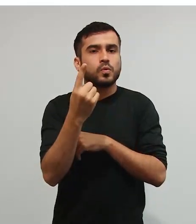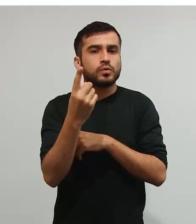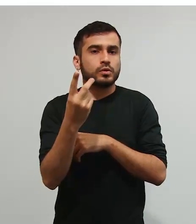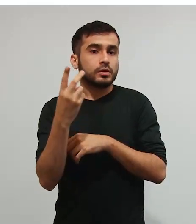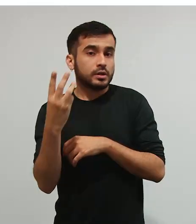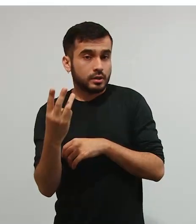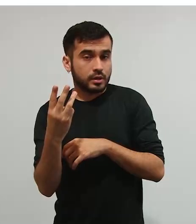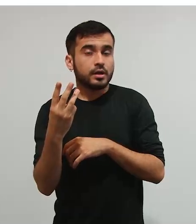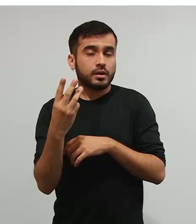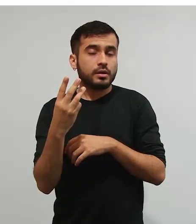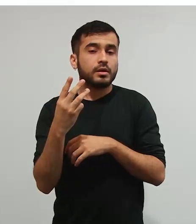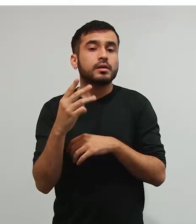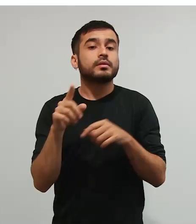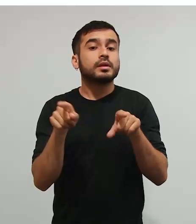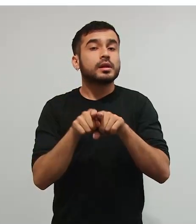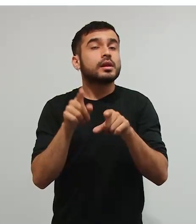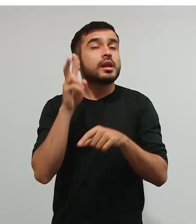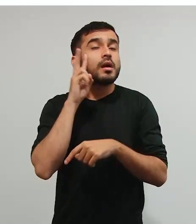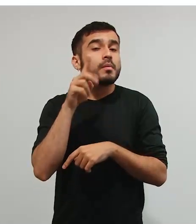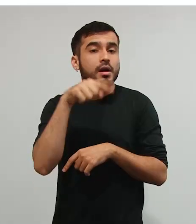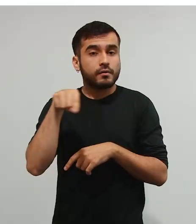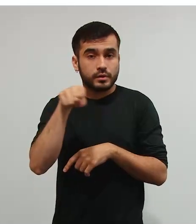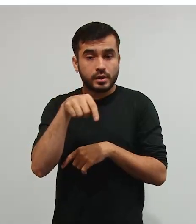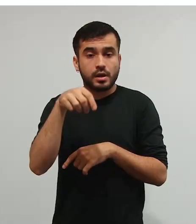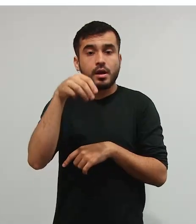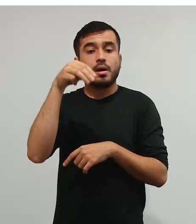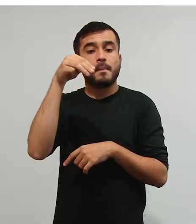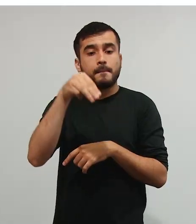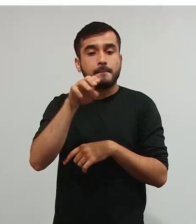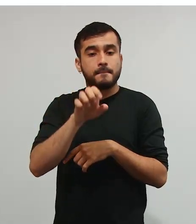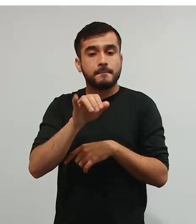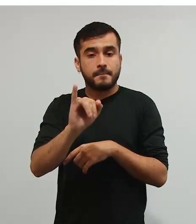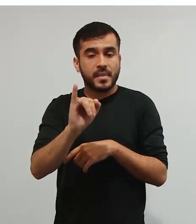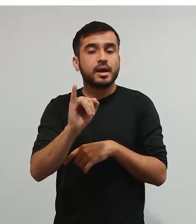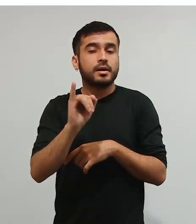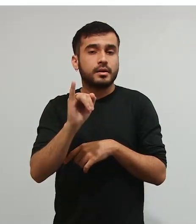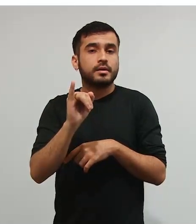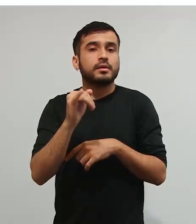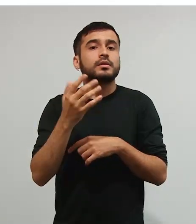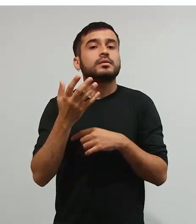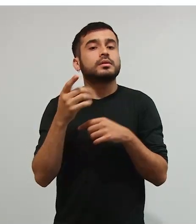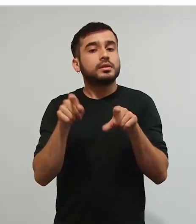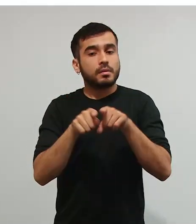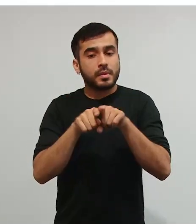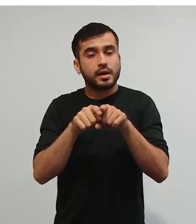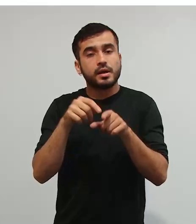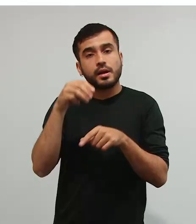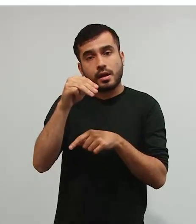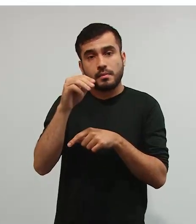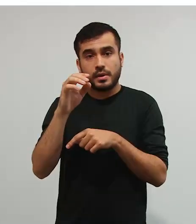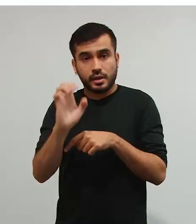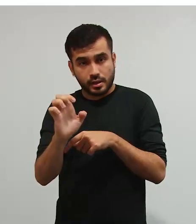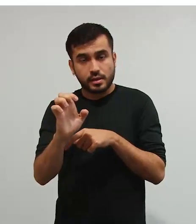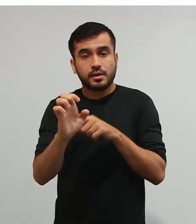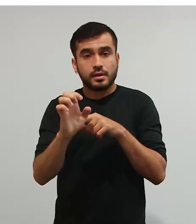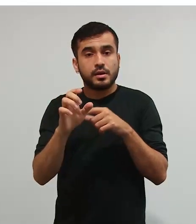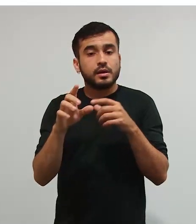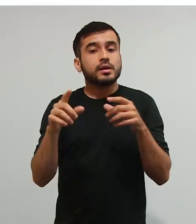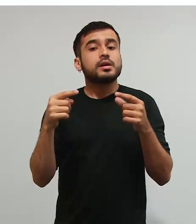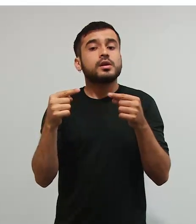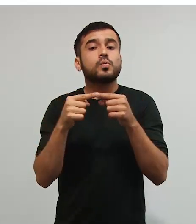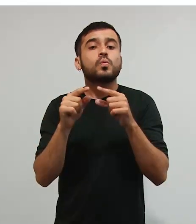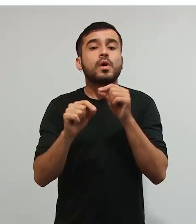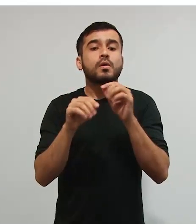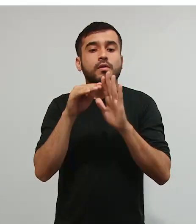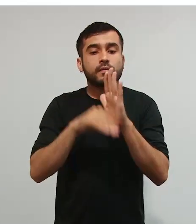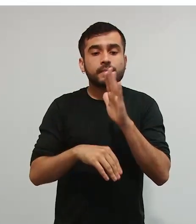123. Lembrando que a microempresa é aquela que ofere em cada ano calendário receita bruta igual ou